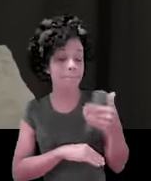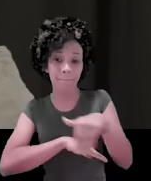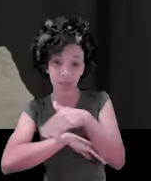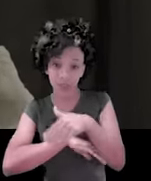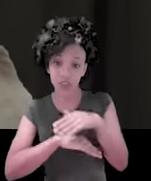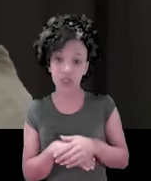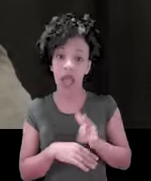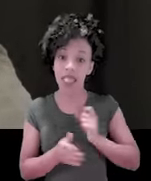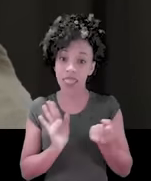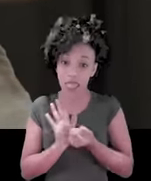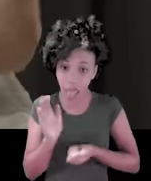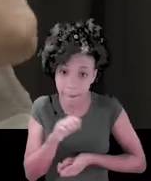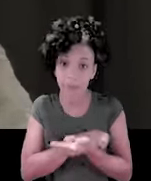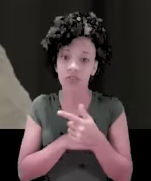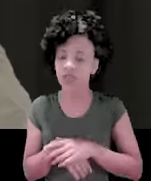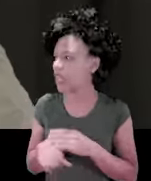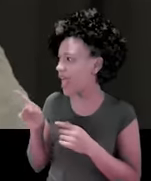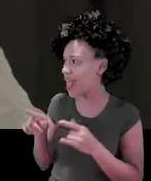caiu do avião